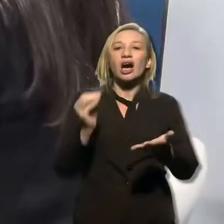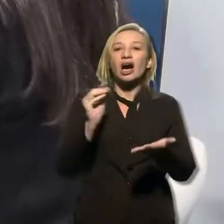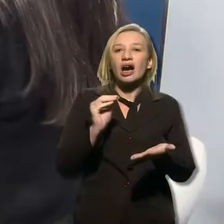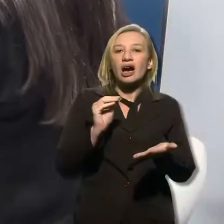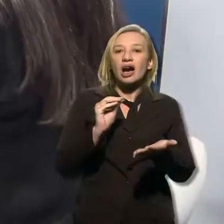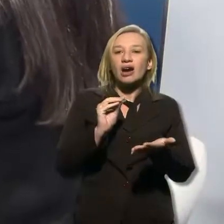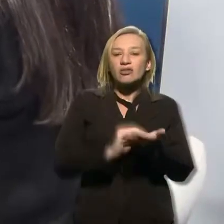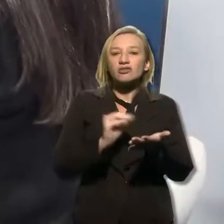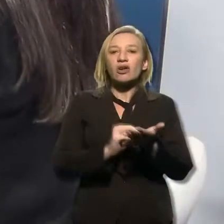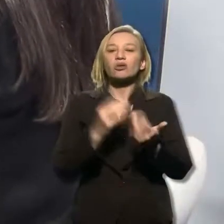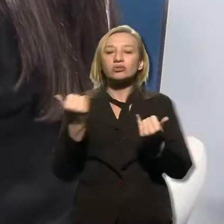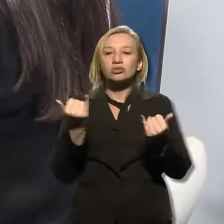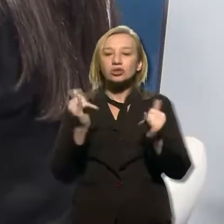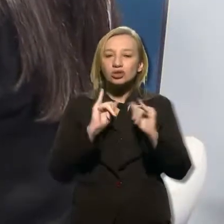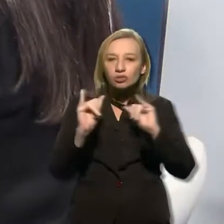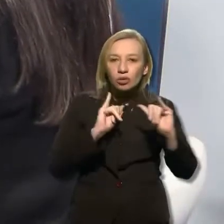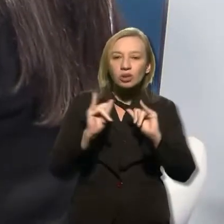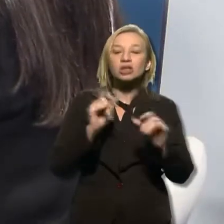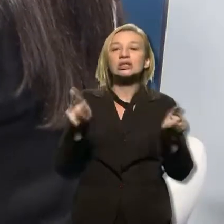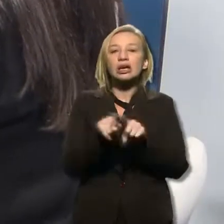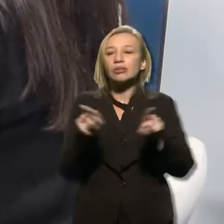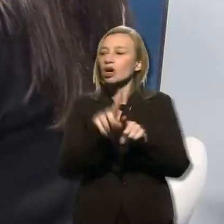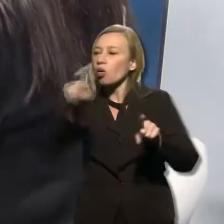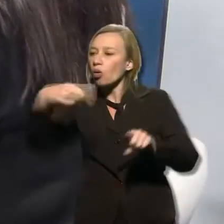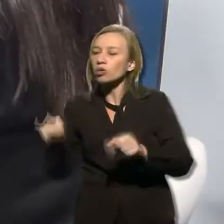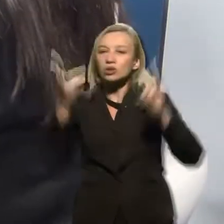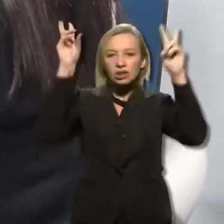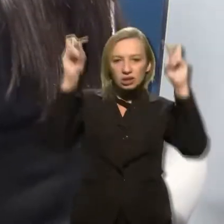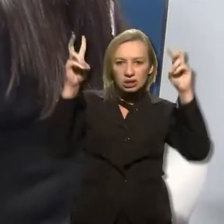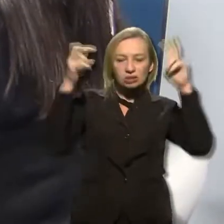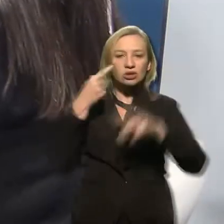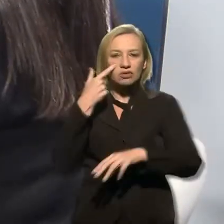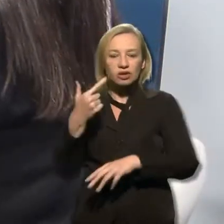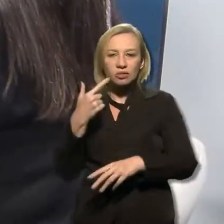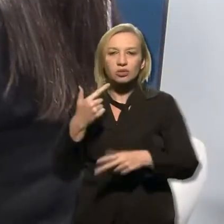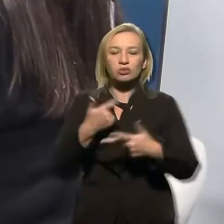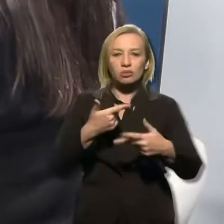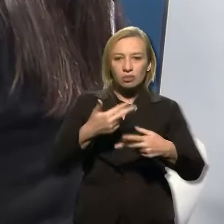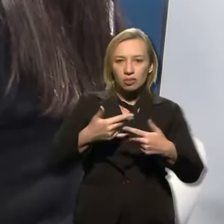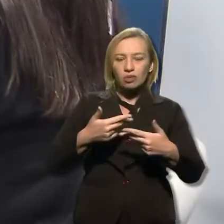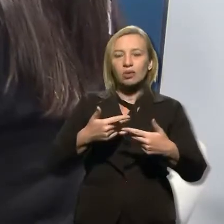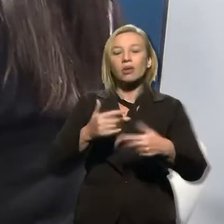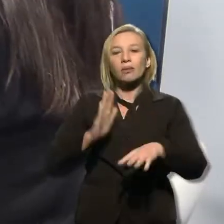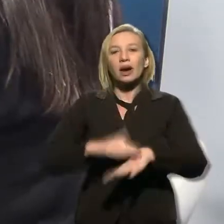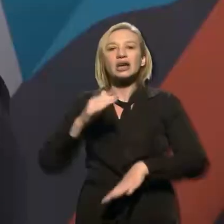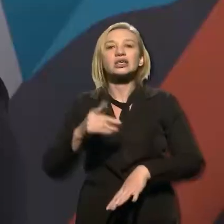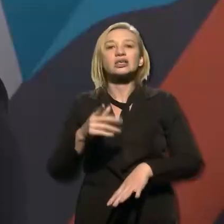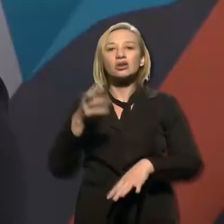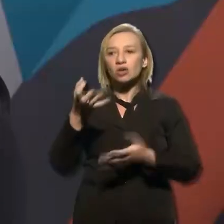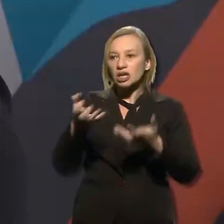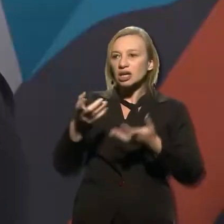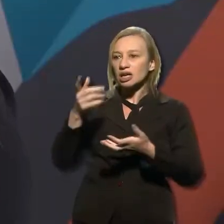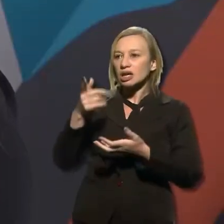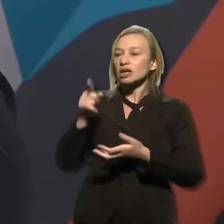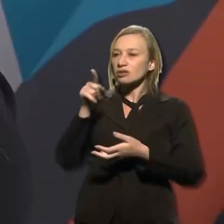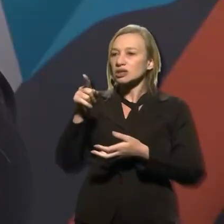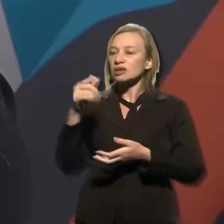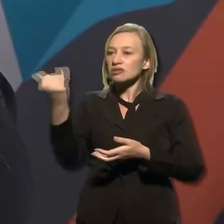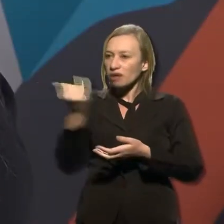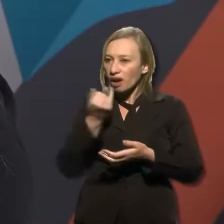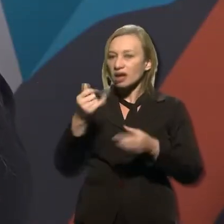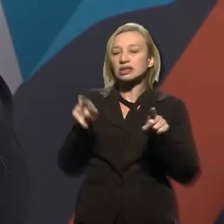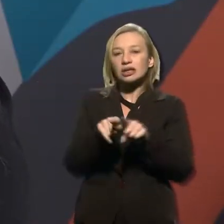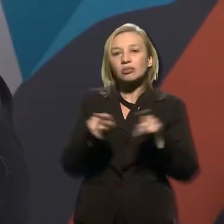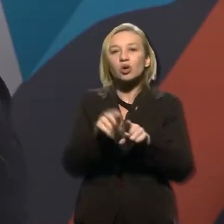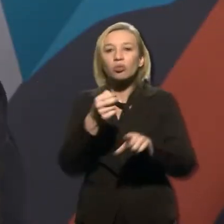claro essa coisa da subnotificação. E uma outra questão que a gente vê muito também em relação às favelas, depois eu queria que a senhora comentasse um pouco, é